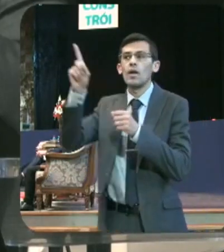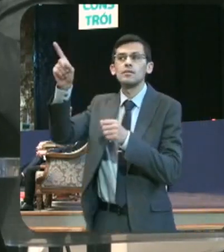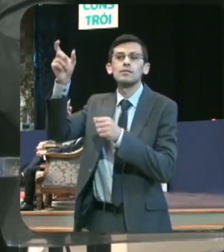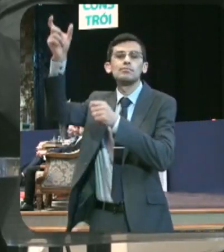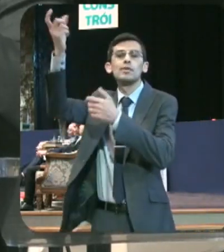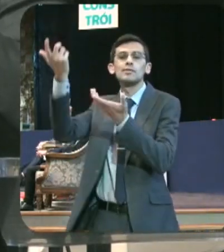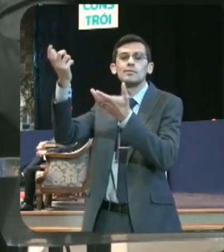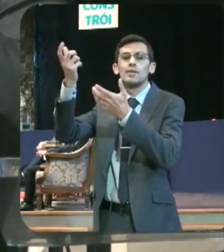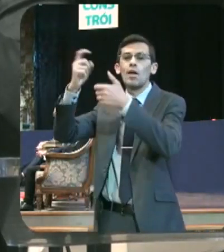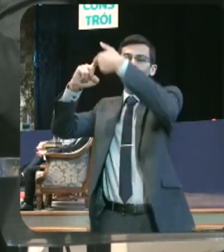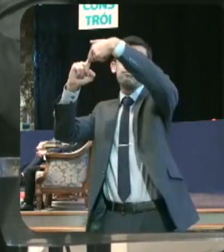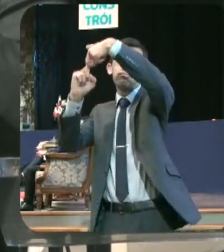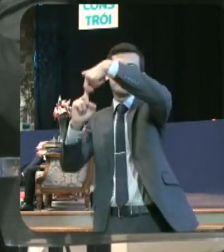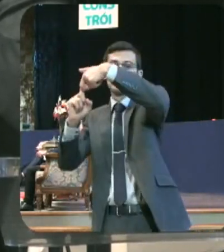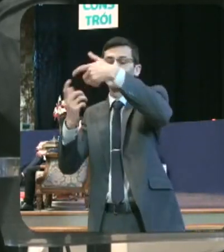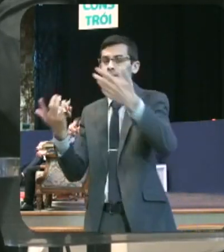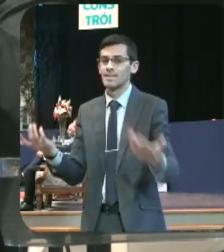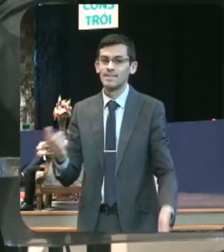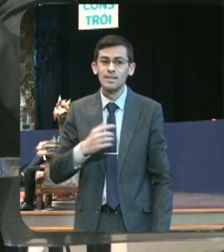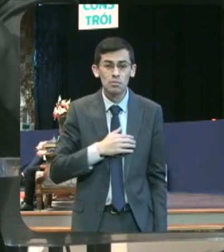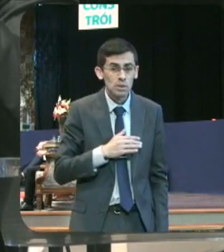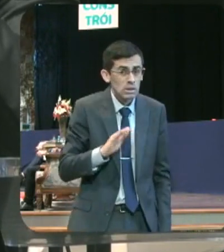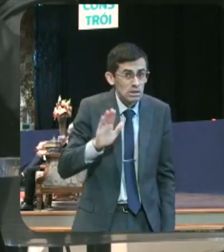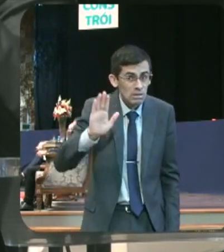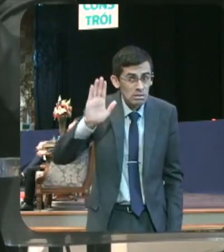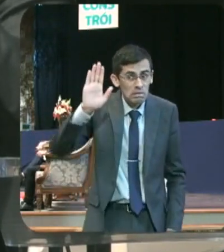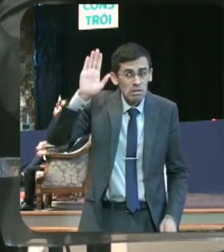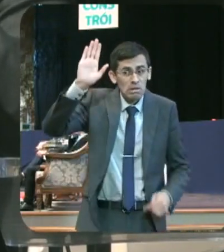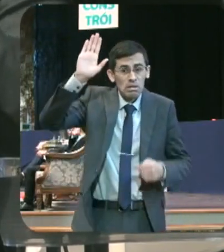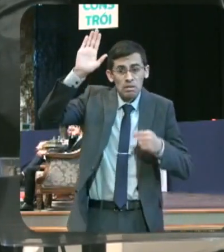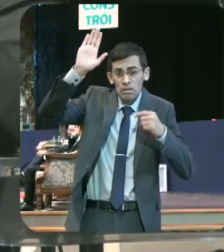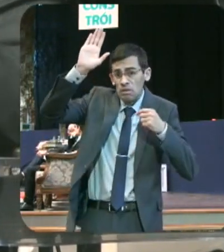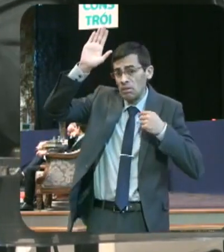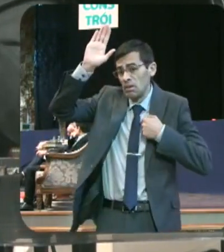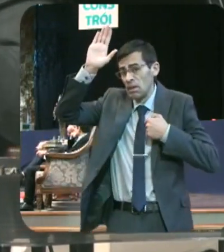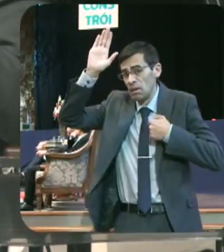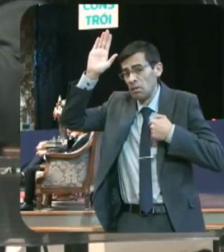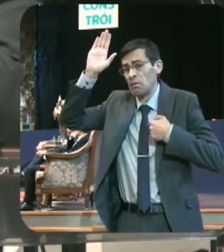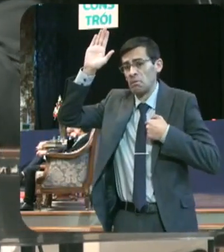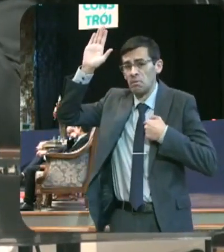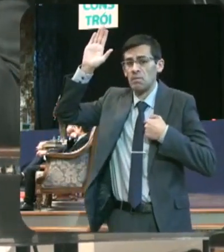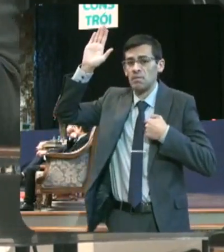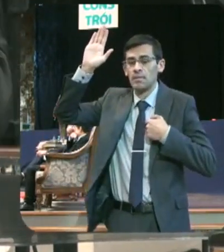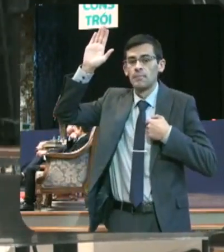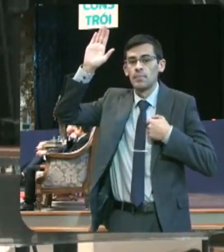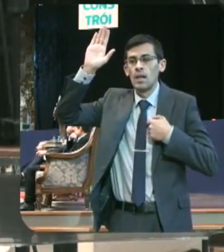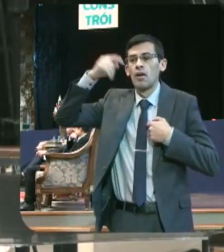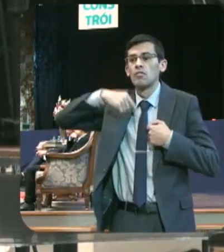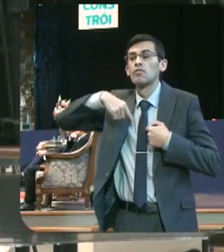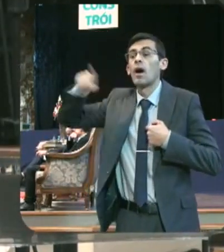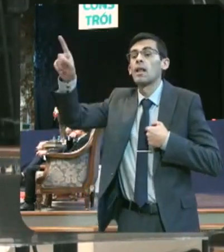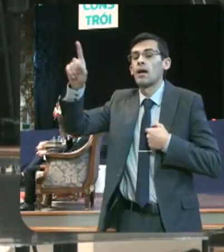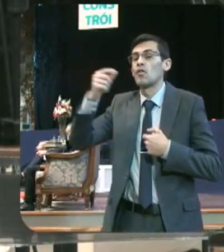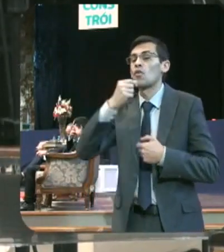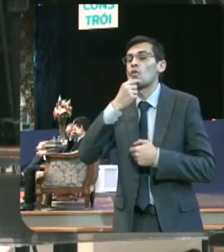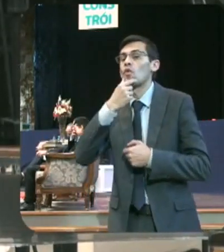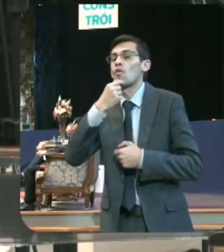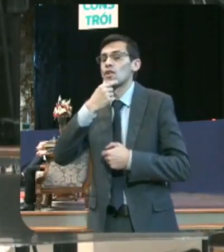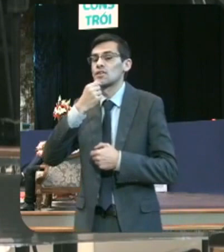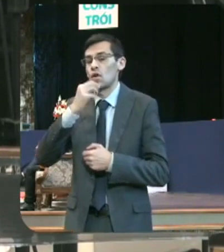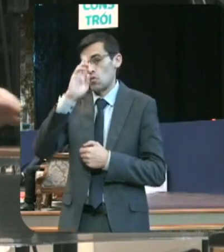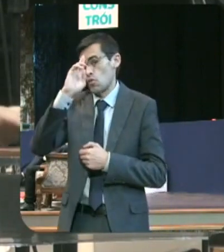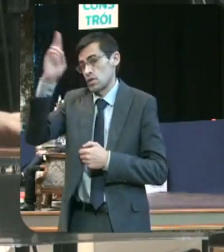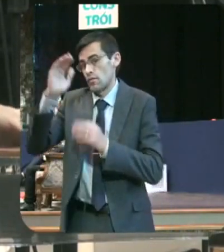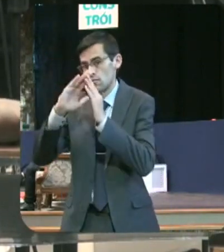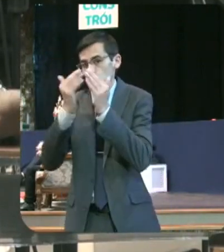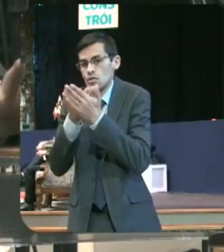fez isso? E eu levantei a mão, né? Fazer o quê? Fui eu mesmo, né? Vai para a diretoria.